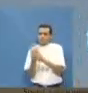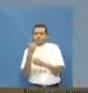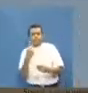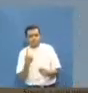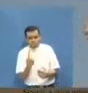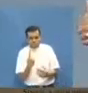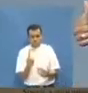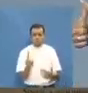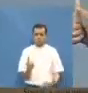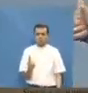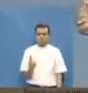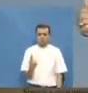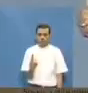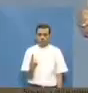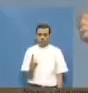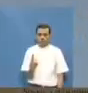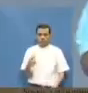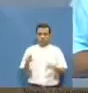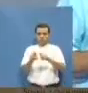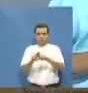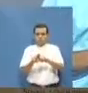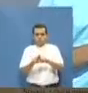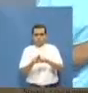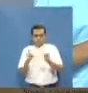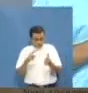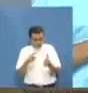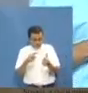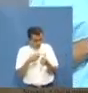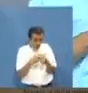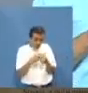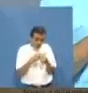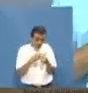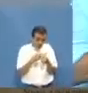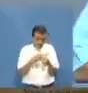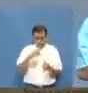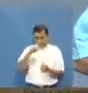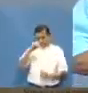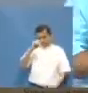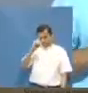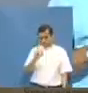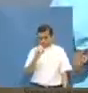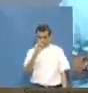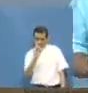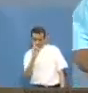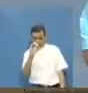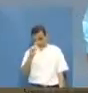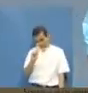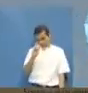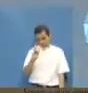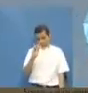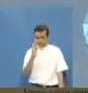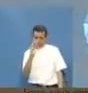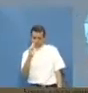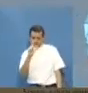A impressão digital. O DNA. Agora você faz o exame do DNA. Sabe o que significa